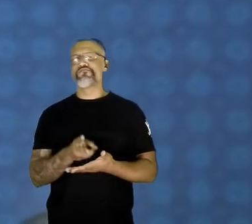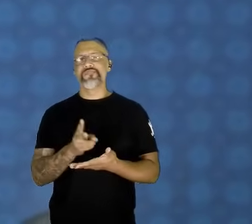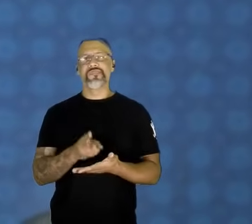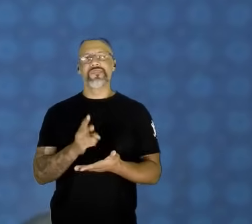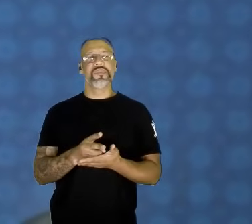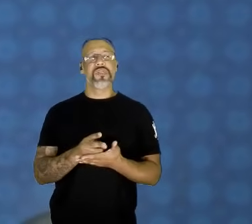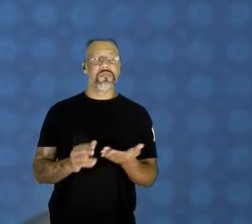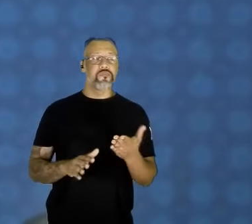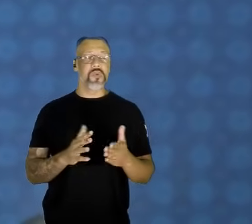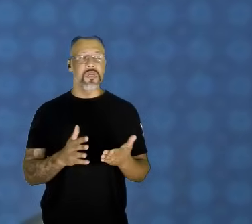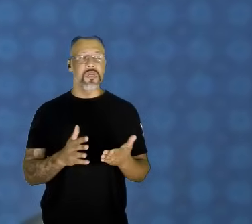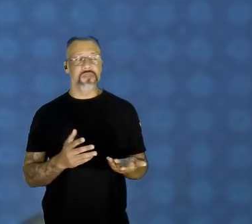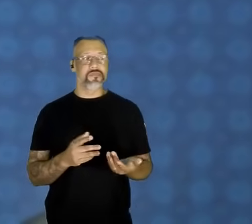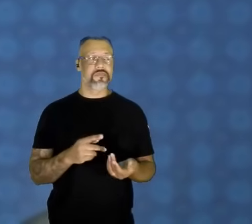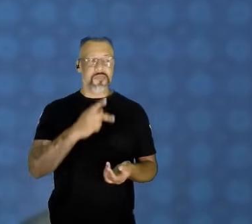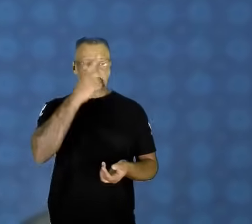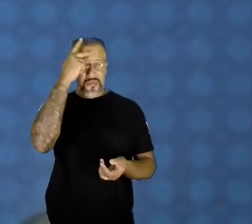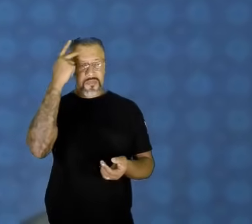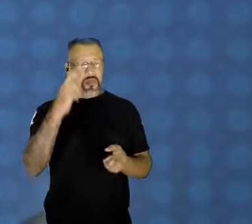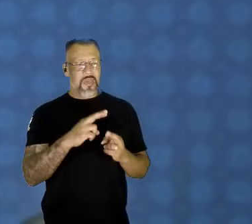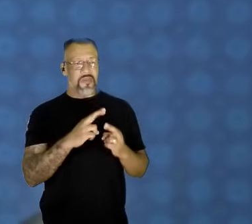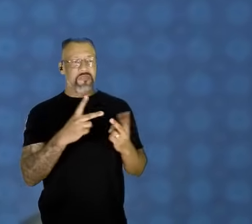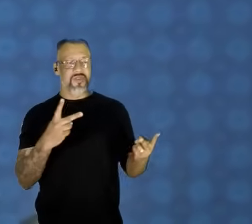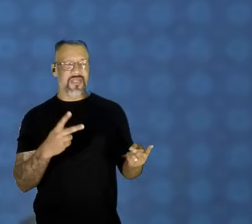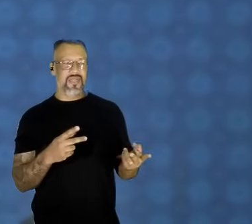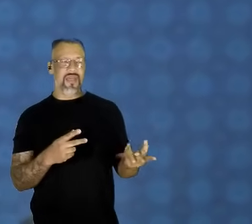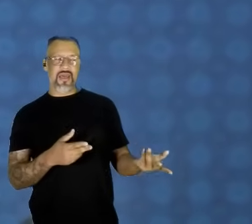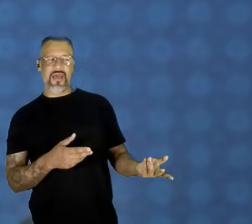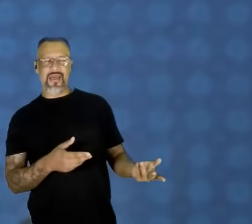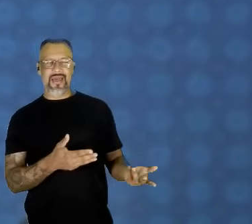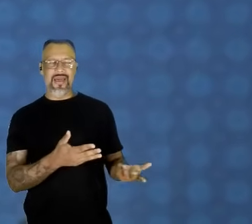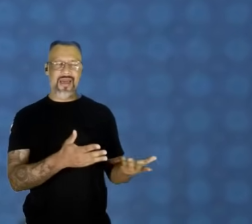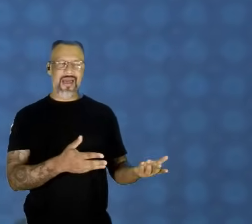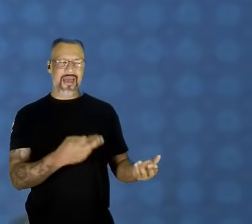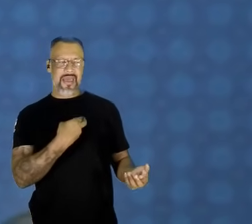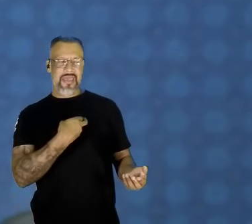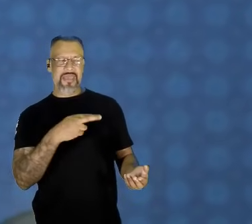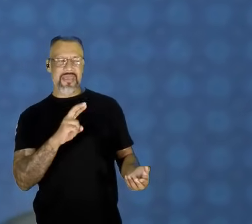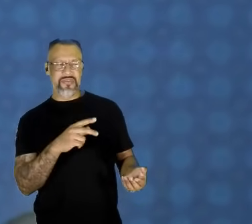adversidade daquela mulher levou-a estar face a face com Jesus?